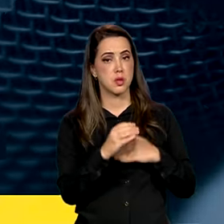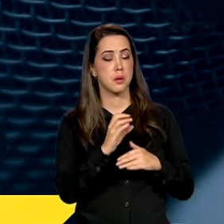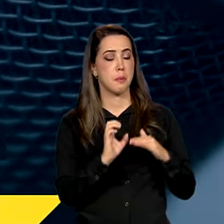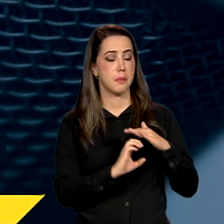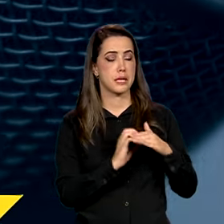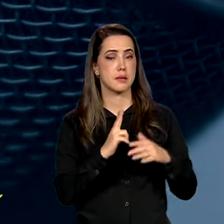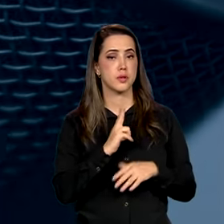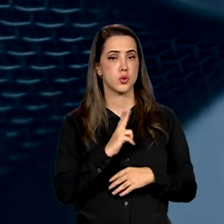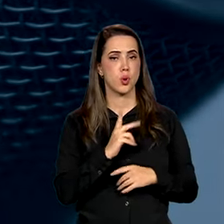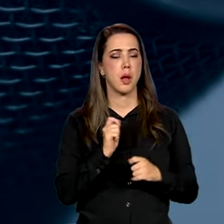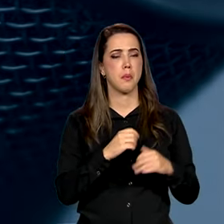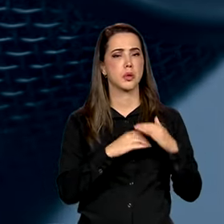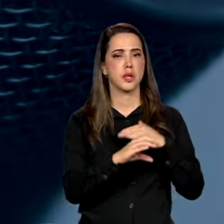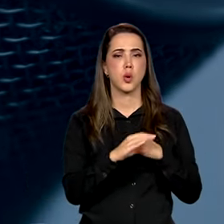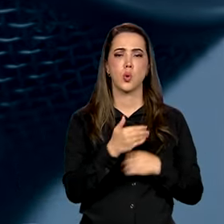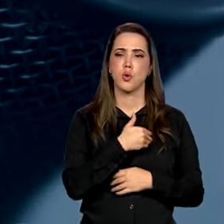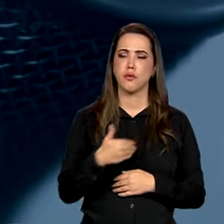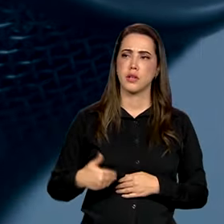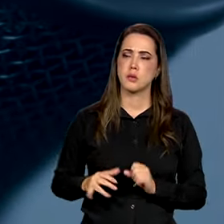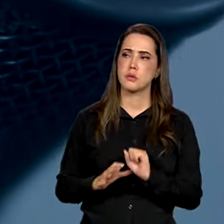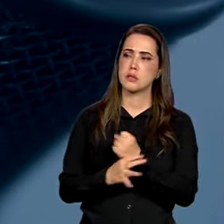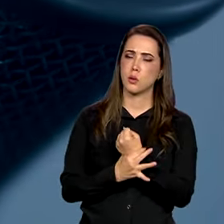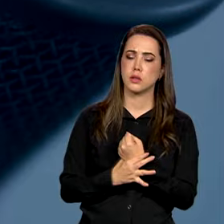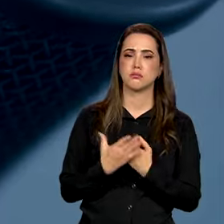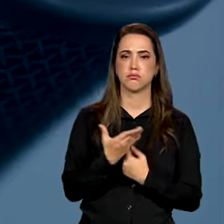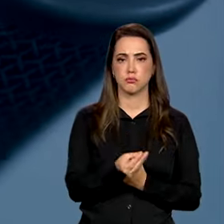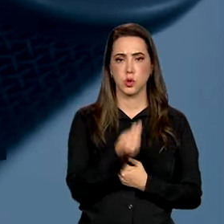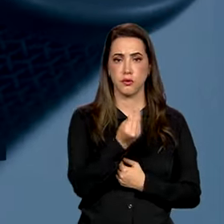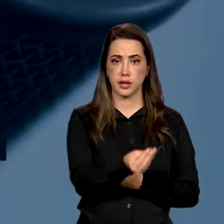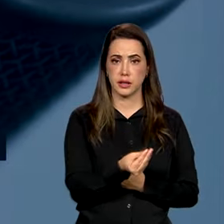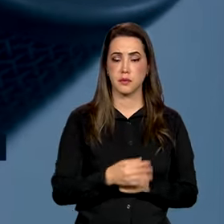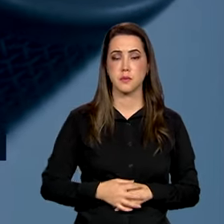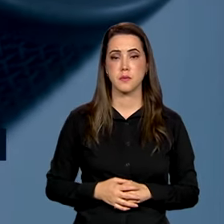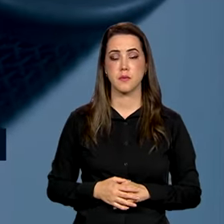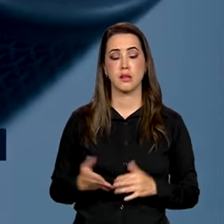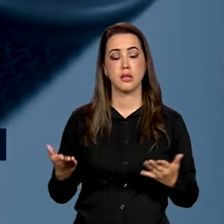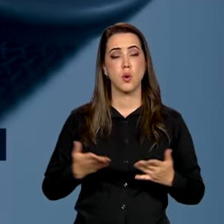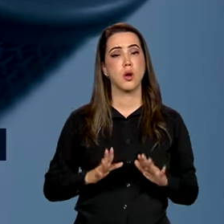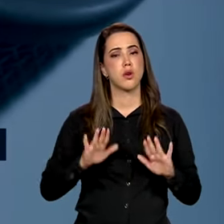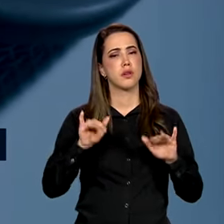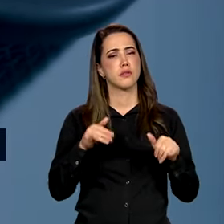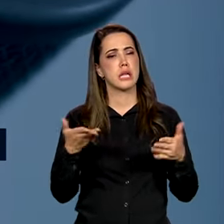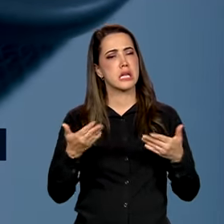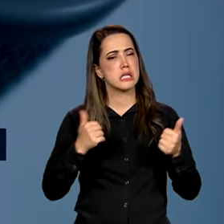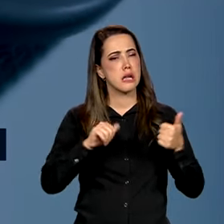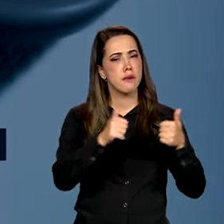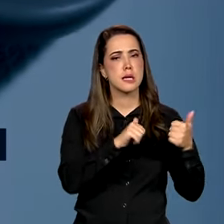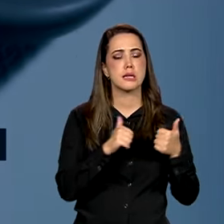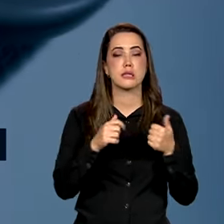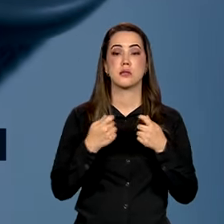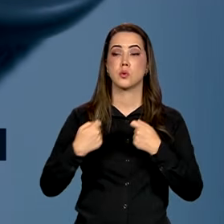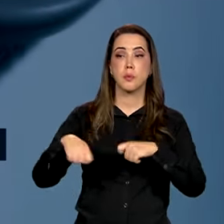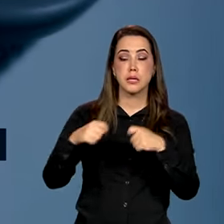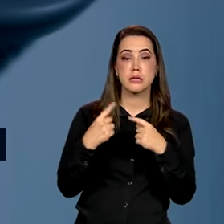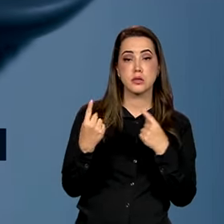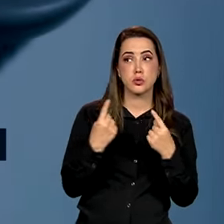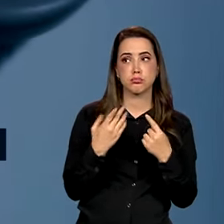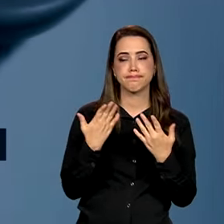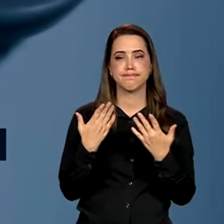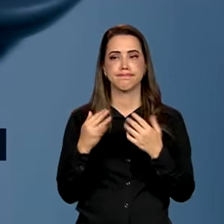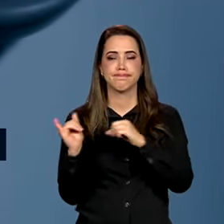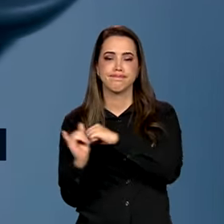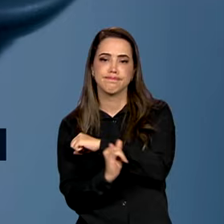privado o governo dá garantia para isso está em fase de conclusão de Diagnóstico das necessidades de infraestrutura